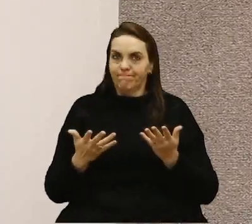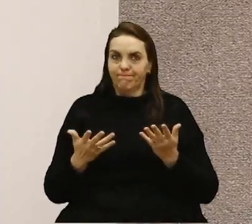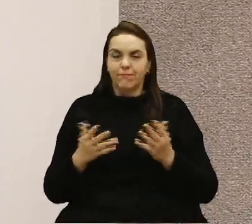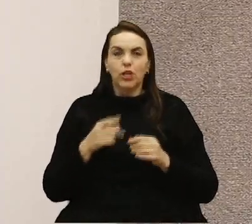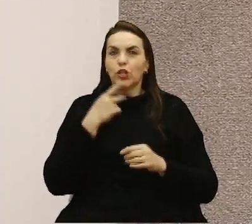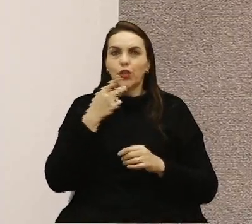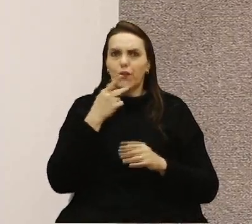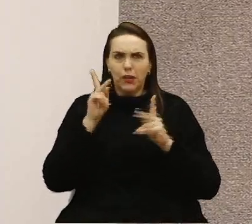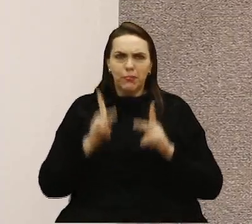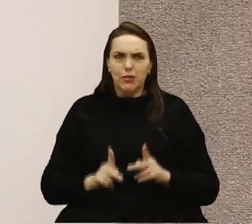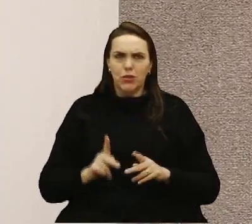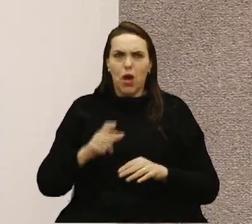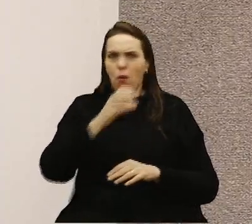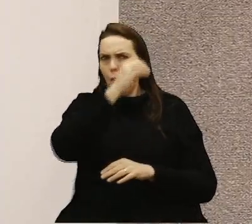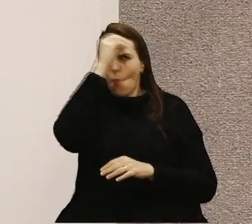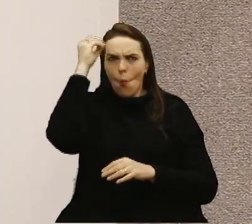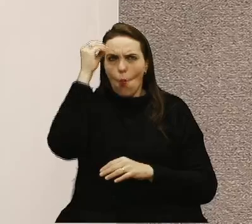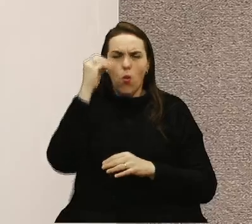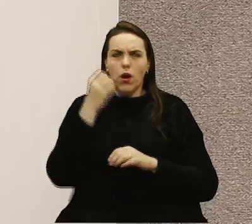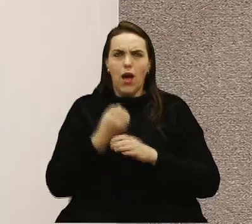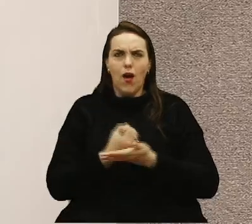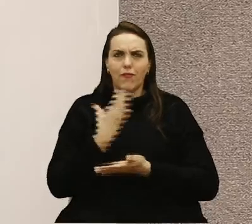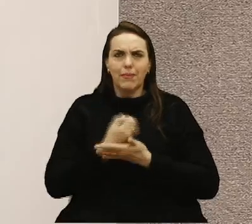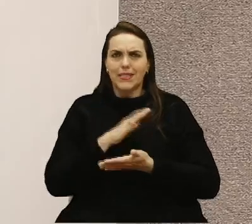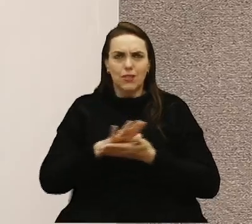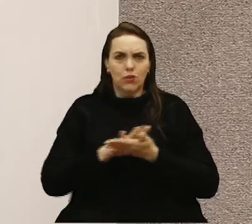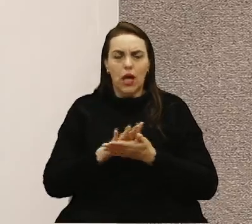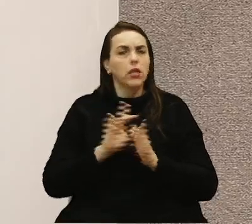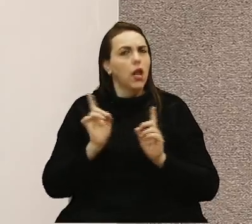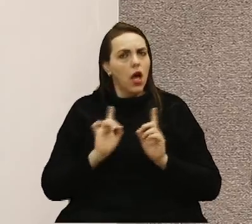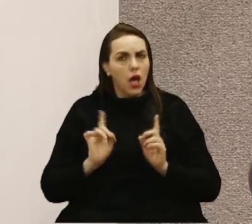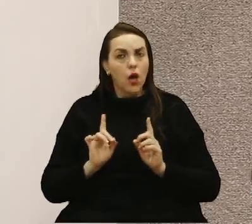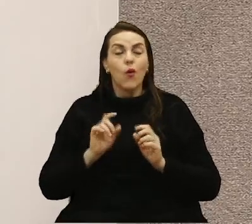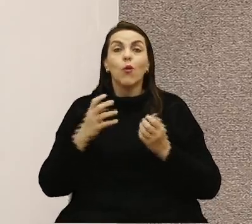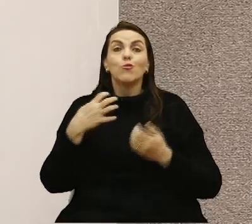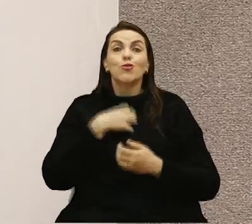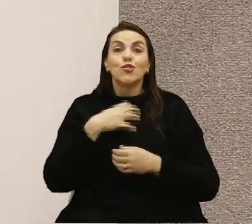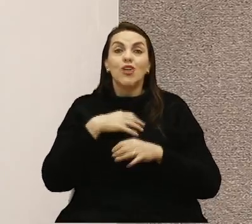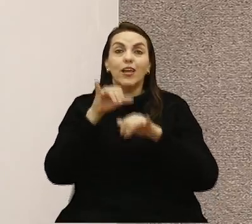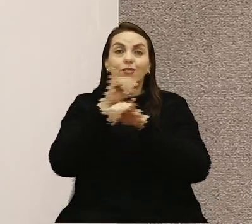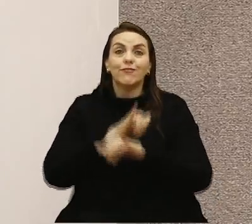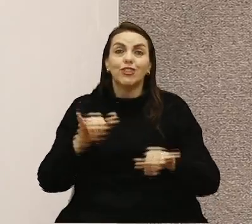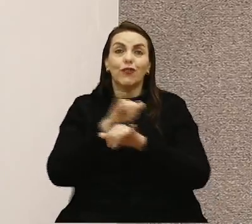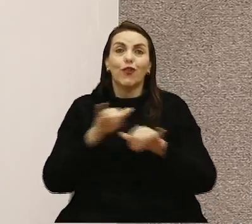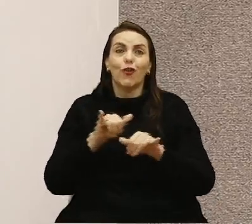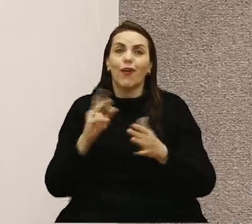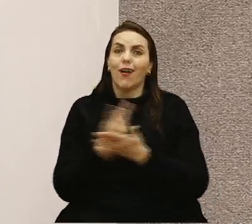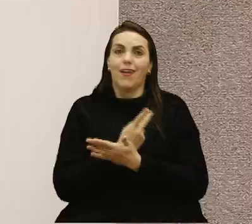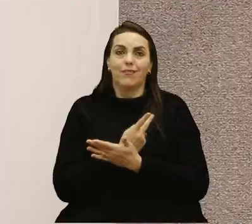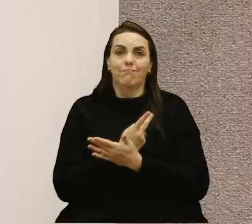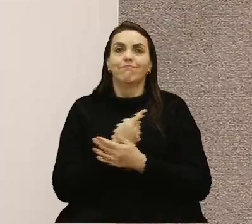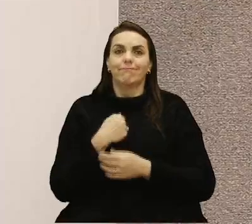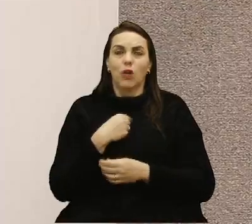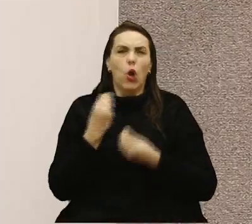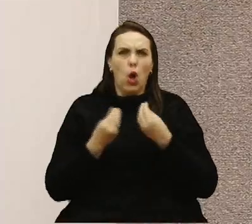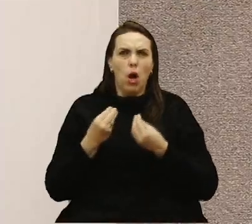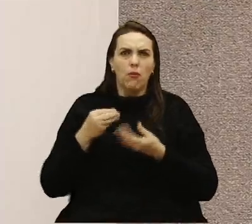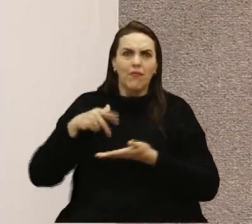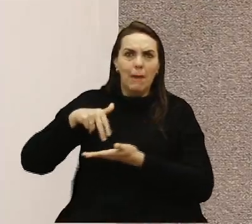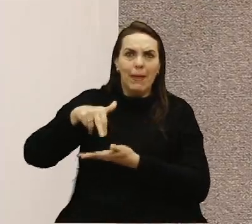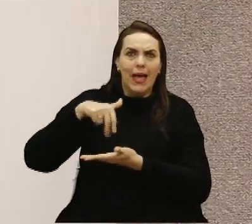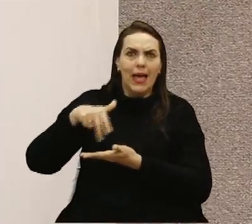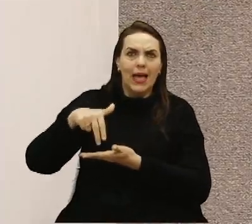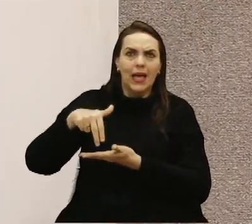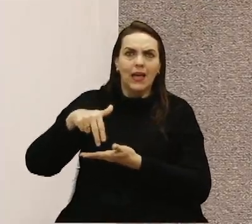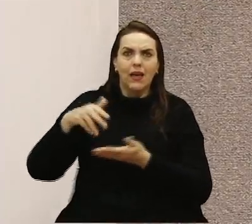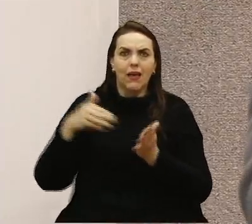de gente ignorante e iletrado que não tem acesso ao conhecimento, é a forma como chegou. E alguns disseram, como é que eu vou fazer? A gente vai ir a pé até